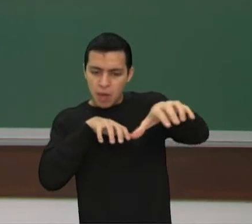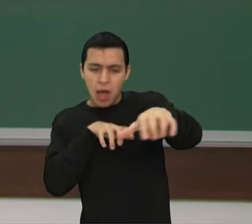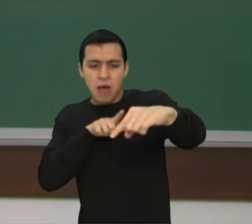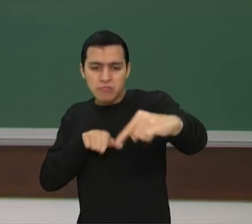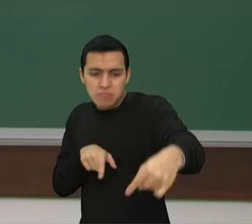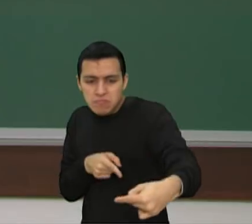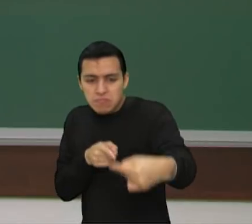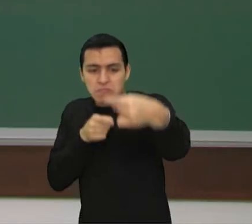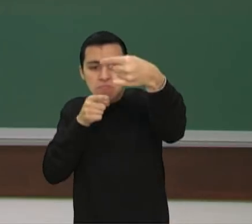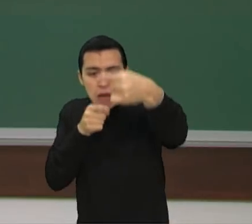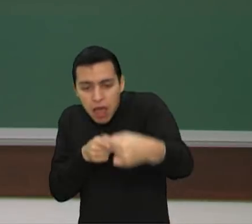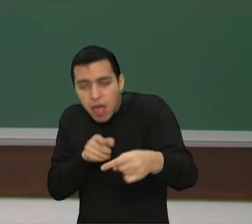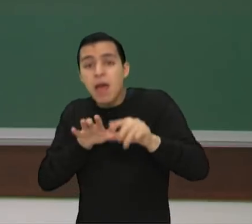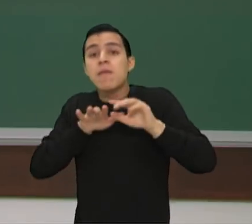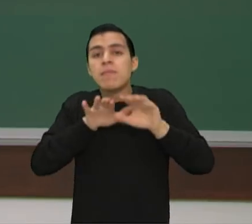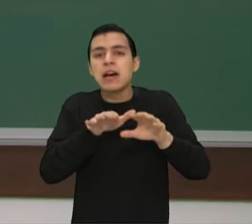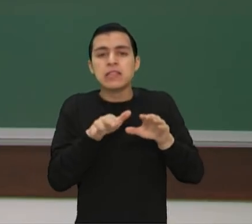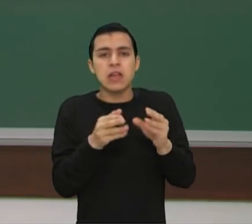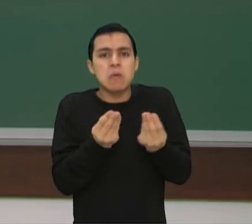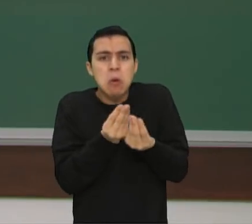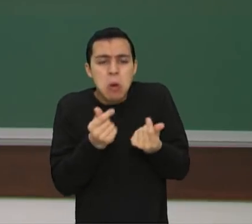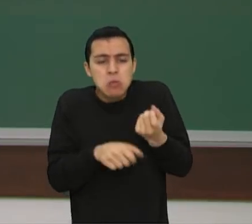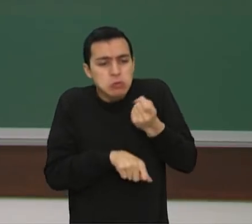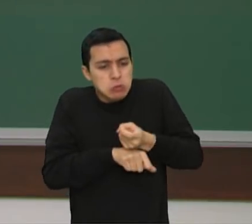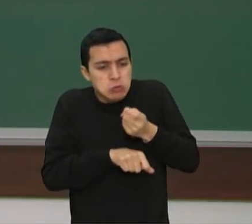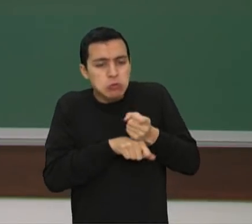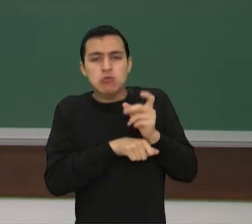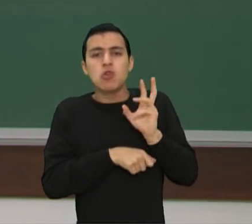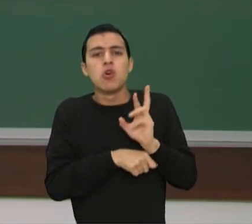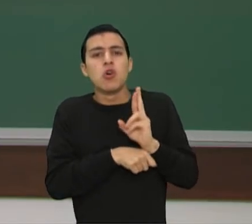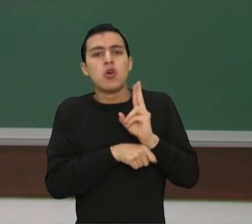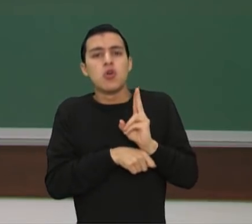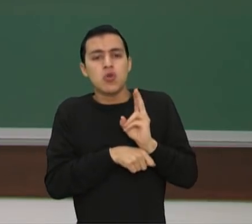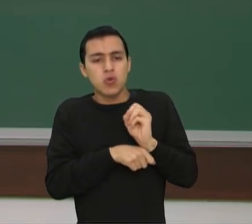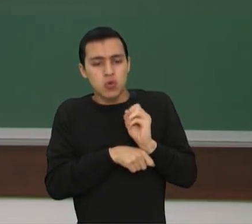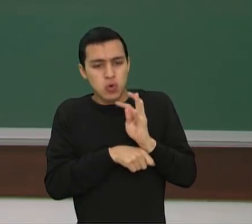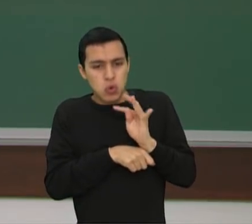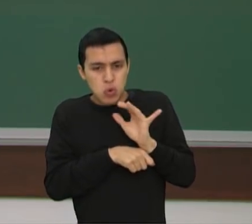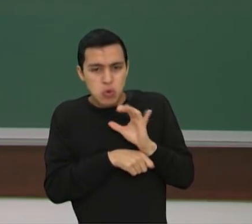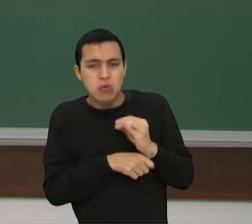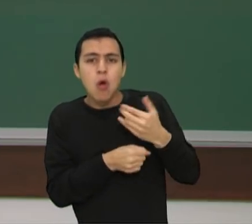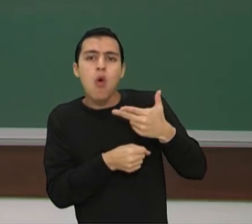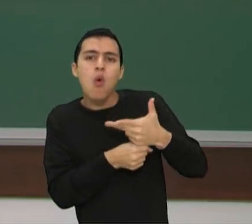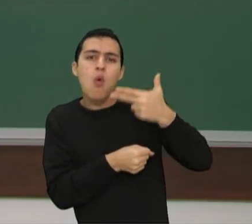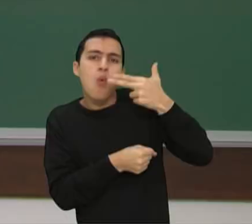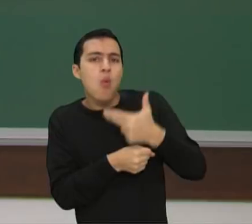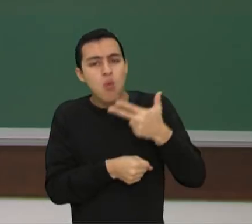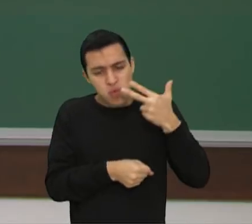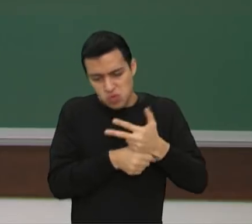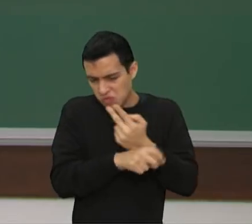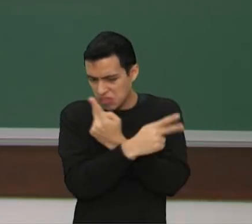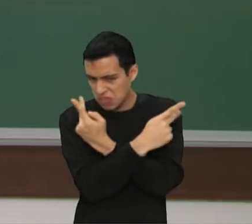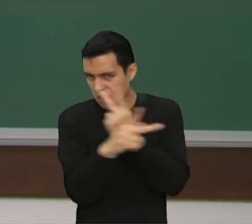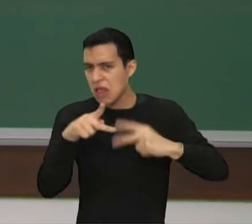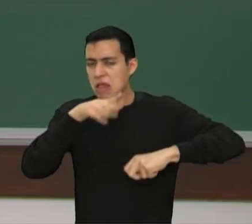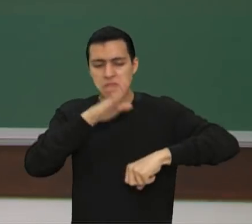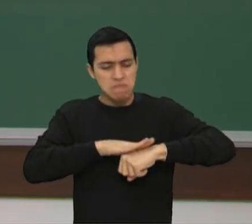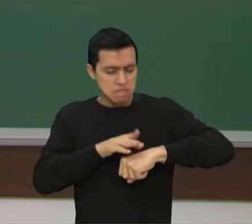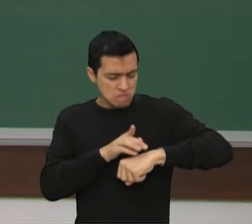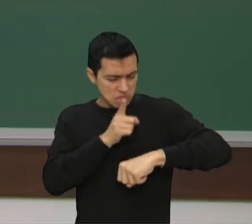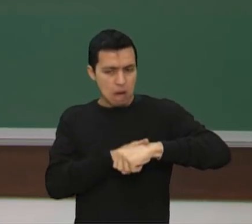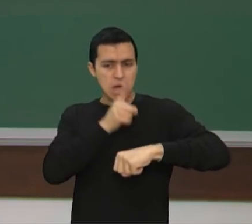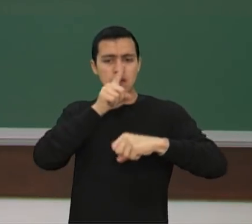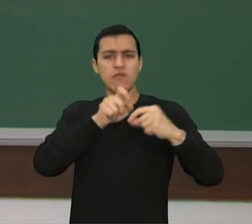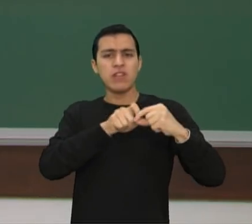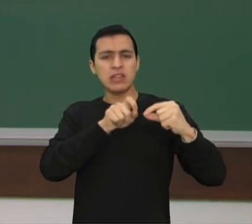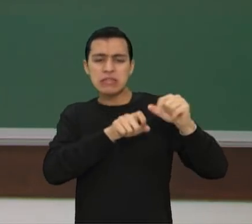contra o outro, mas era tudo rústico, né? Era tudo feito com as próprias mãos e no momento ali. Então, pegava isso, pegava aquilo e fazia